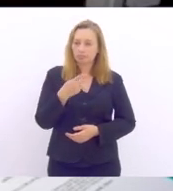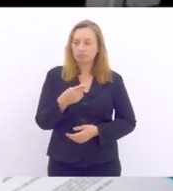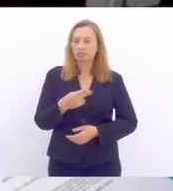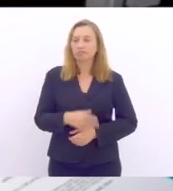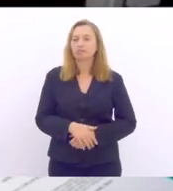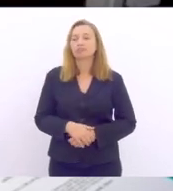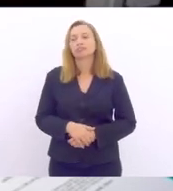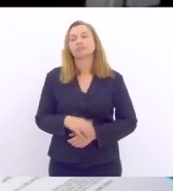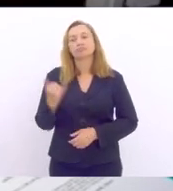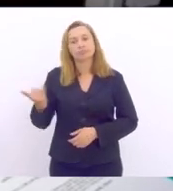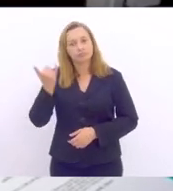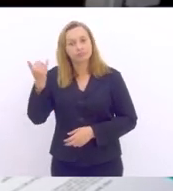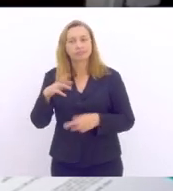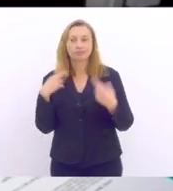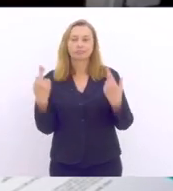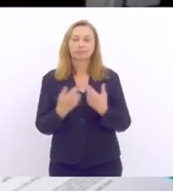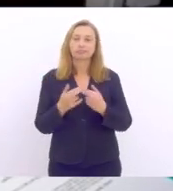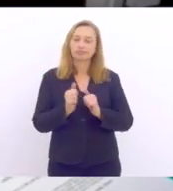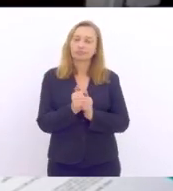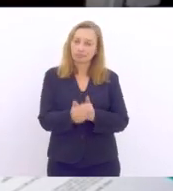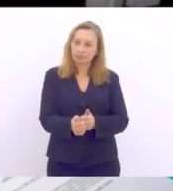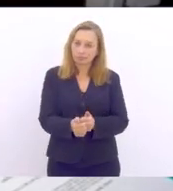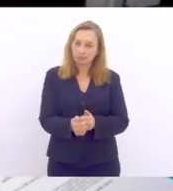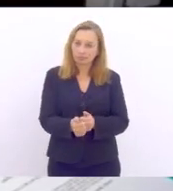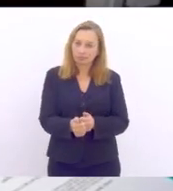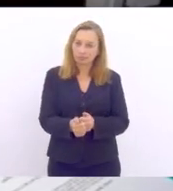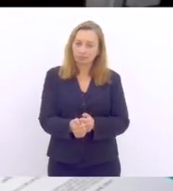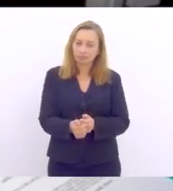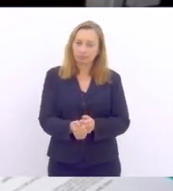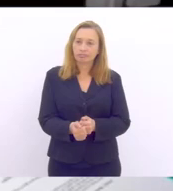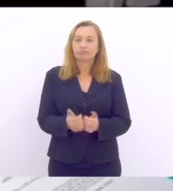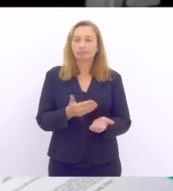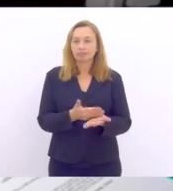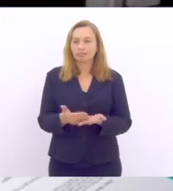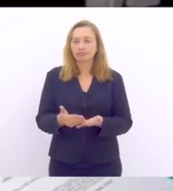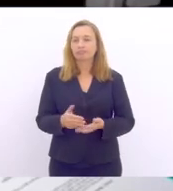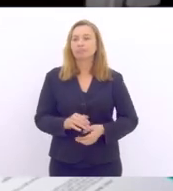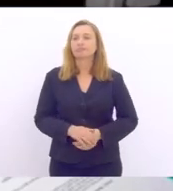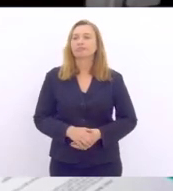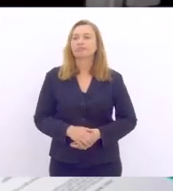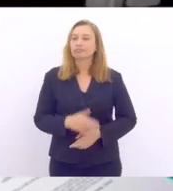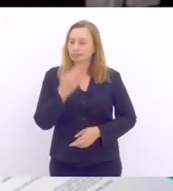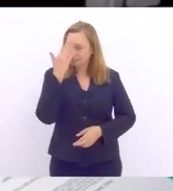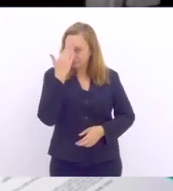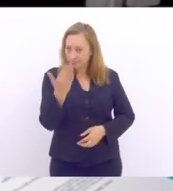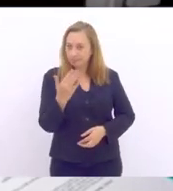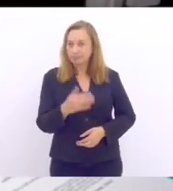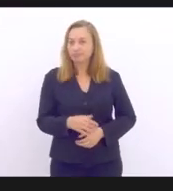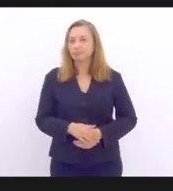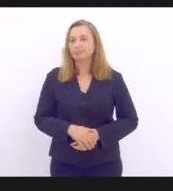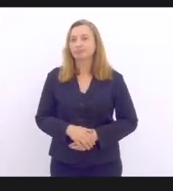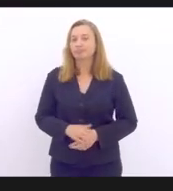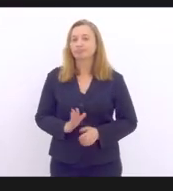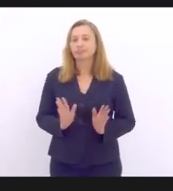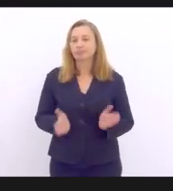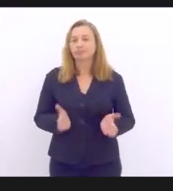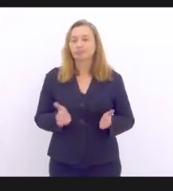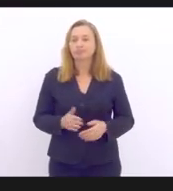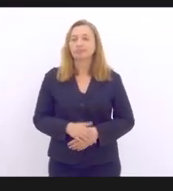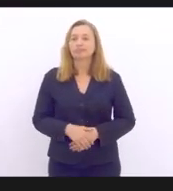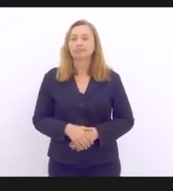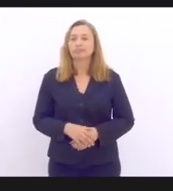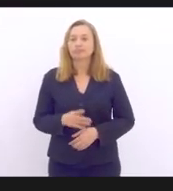nesta importante audiência que eu venho acompanhando virtualmente, mas desde o início. Obrigado. Passa a palavra agora para fazer